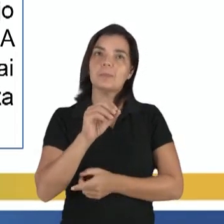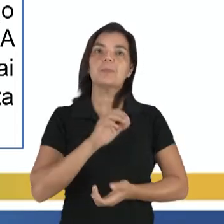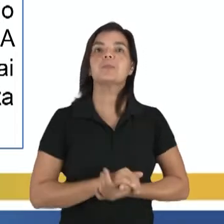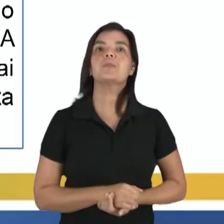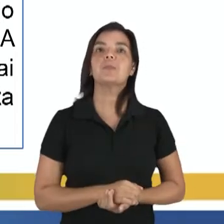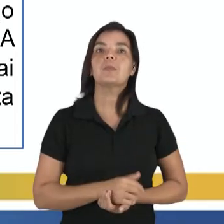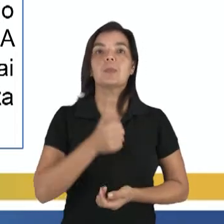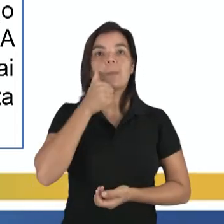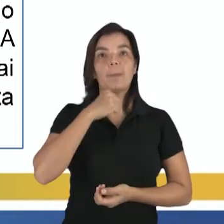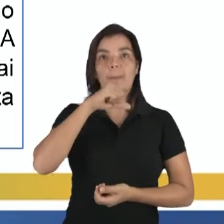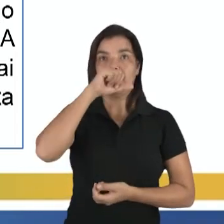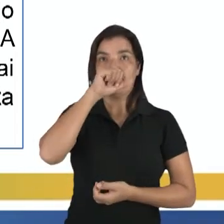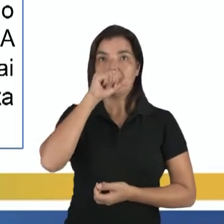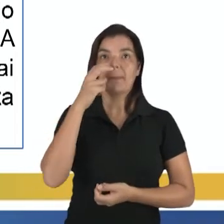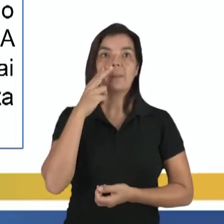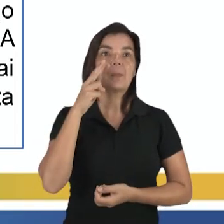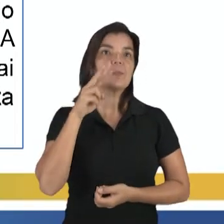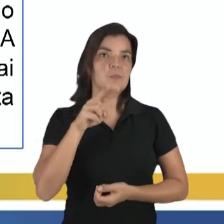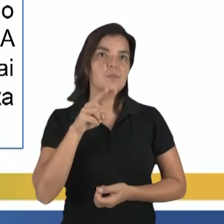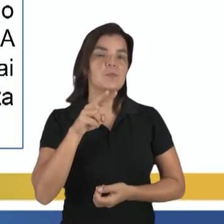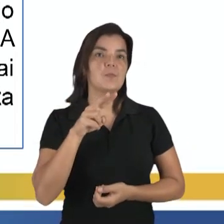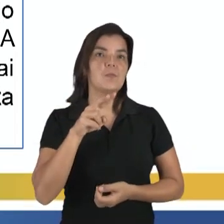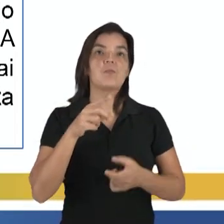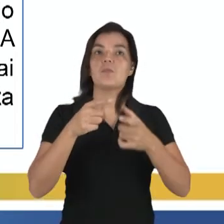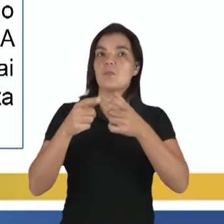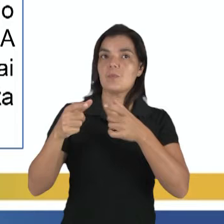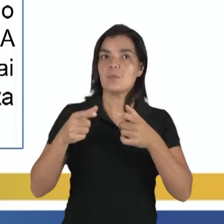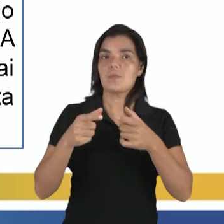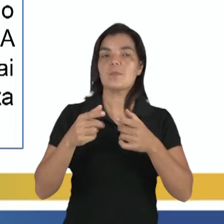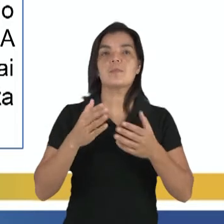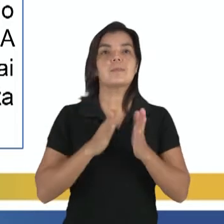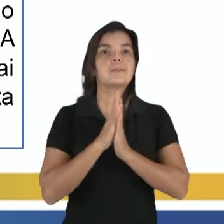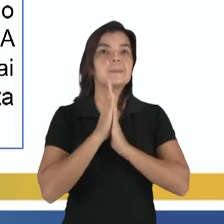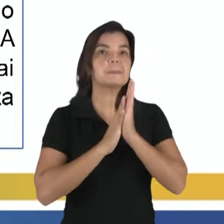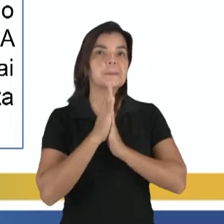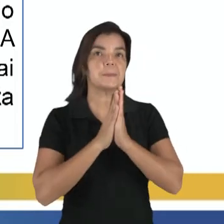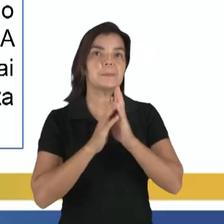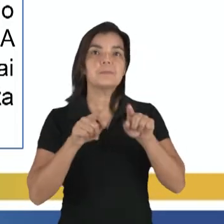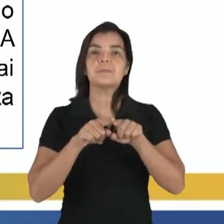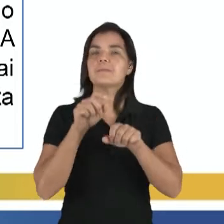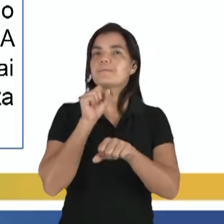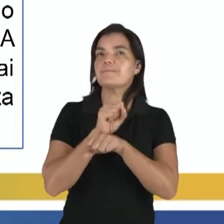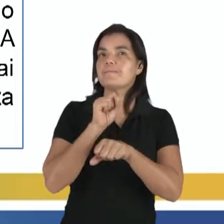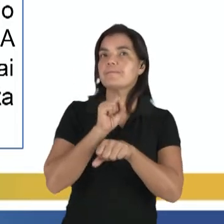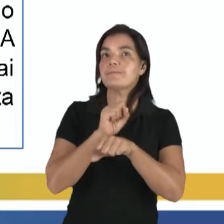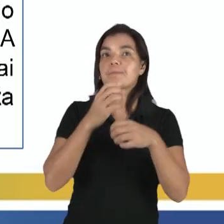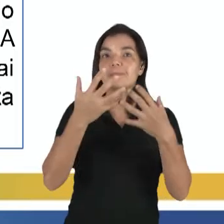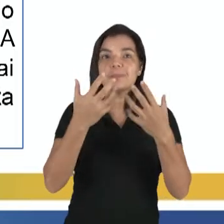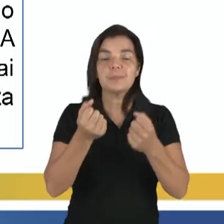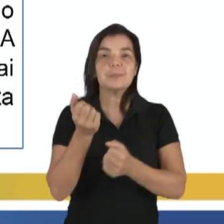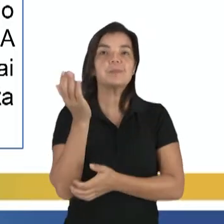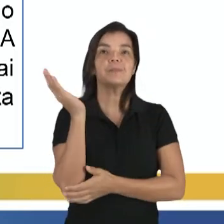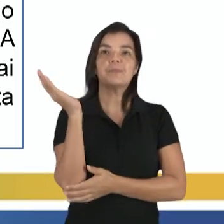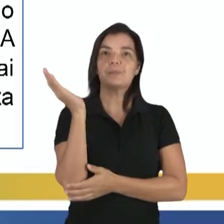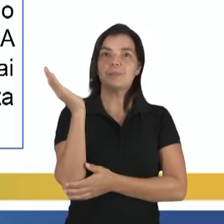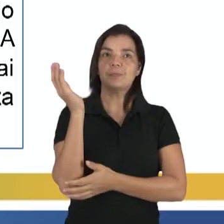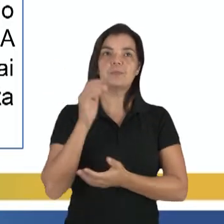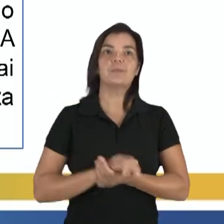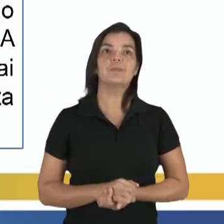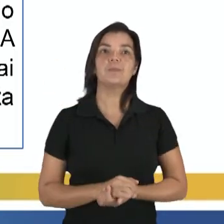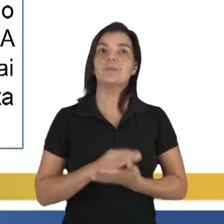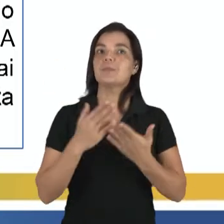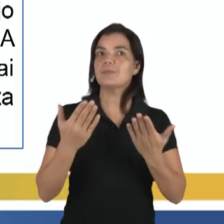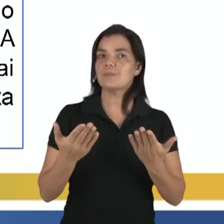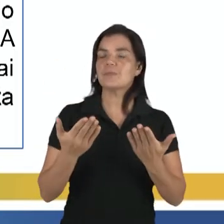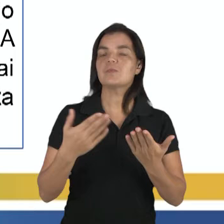redoma. A mãe limita-se a ficar olhando imóvel, vagamente ansiosa, como se aguardasse a aprovação do